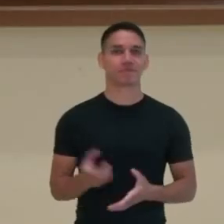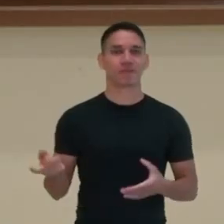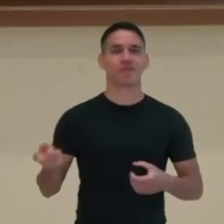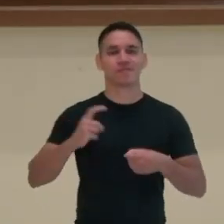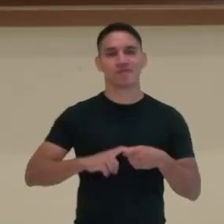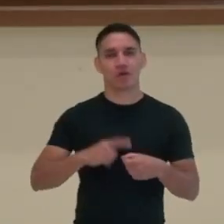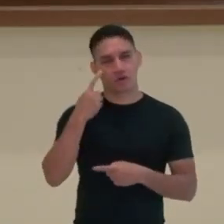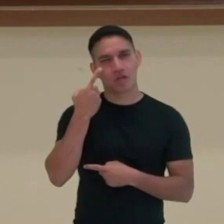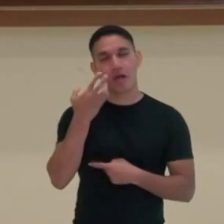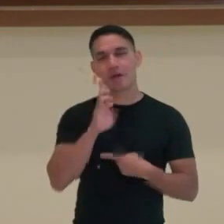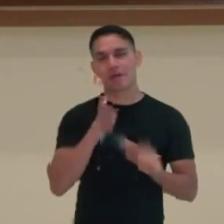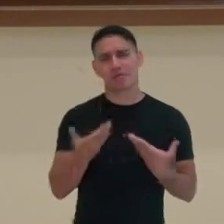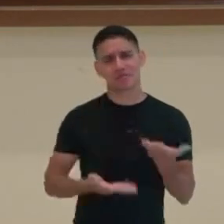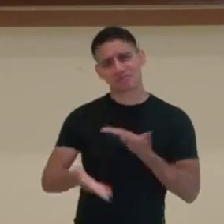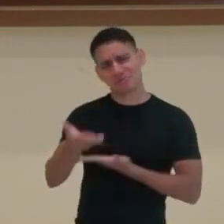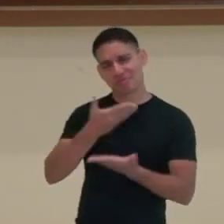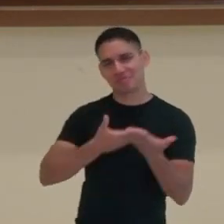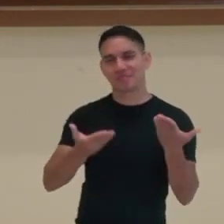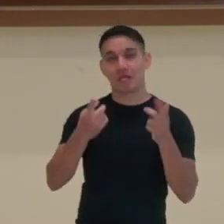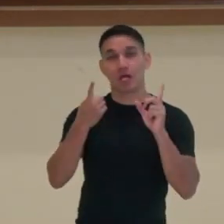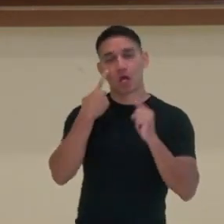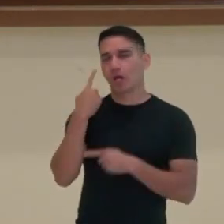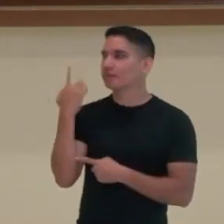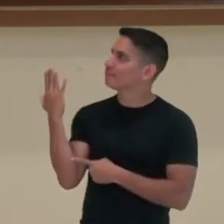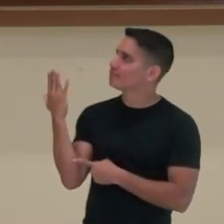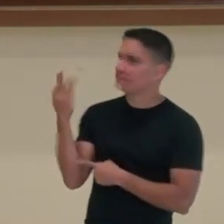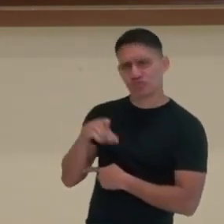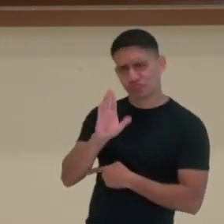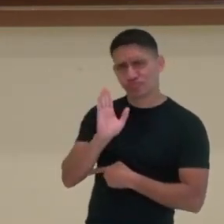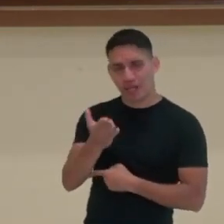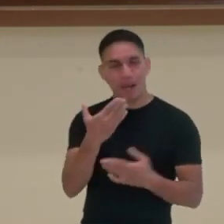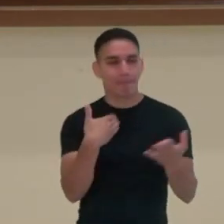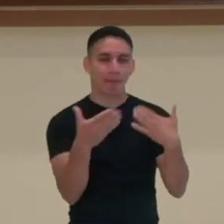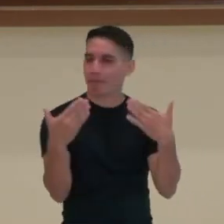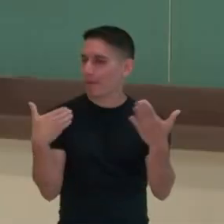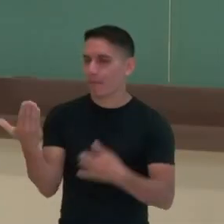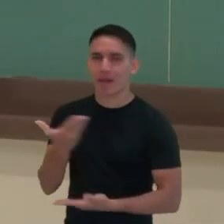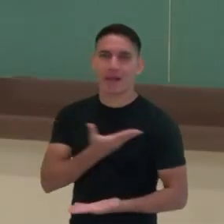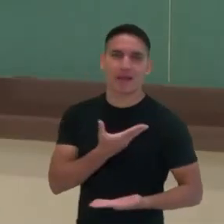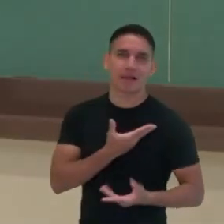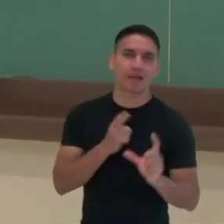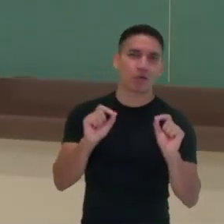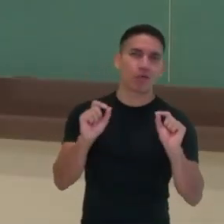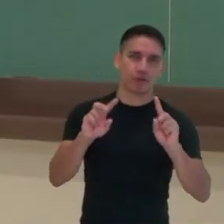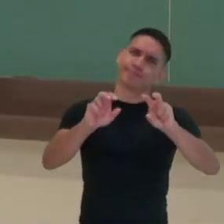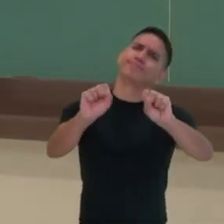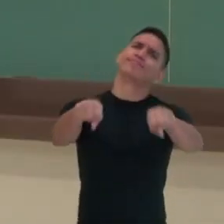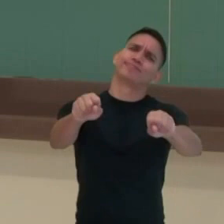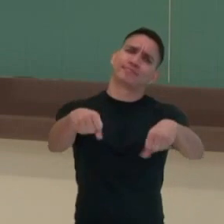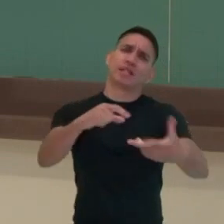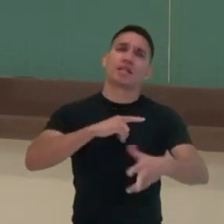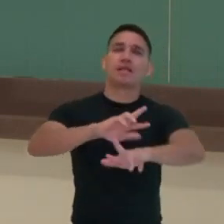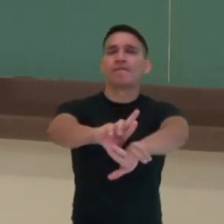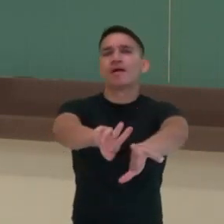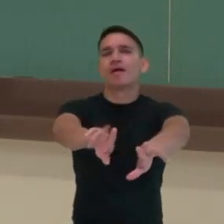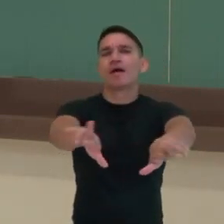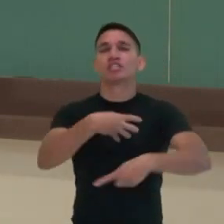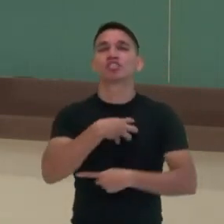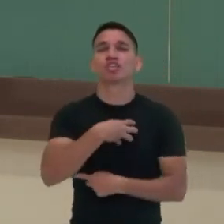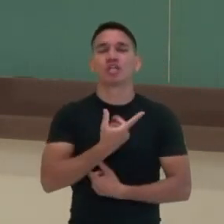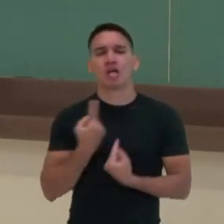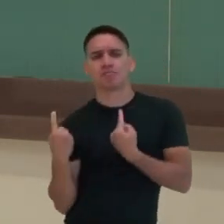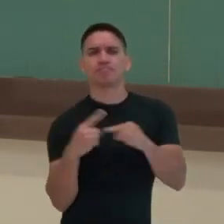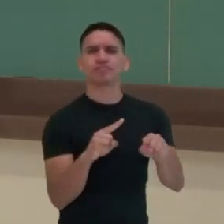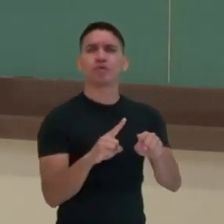Voltei a gabaritar contigo a questão. Então, o que você já conversou com o colega? Sim, existem muitas maneiras de enfrentar